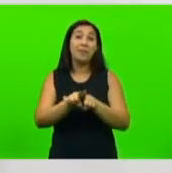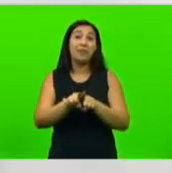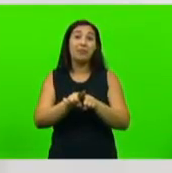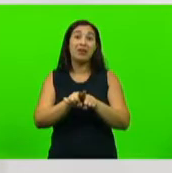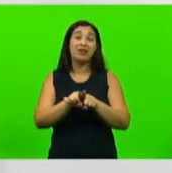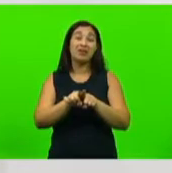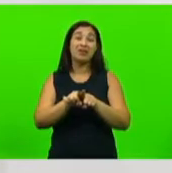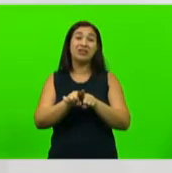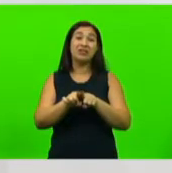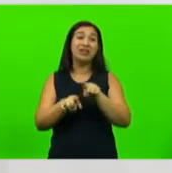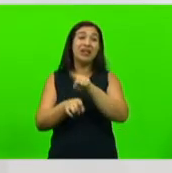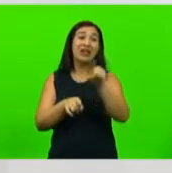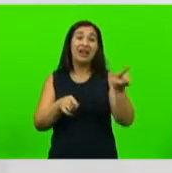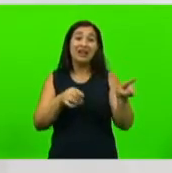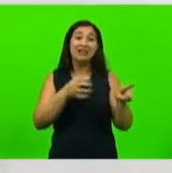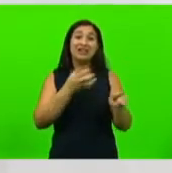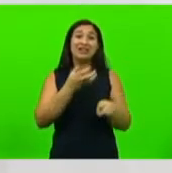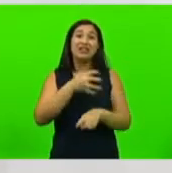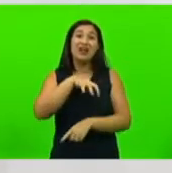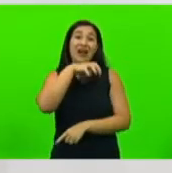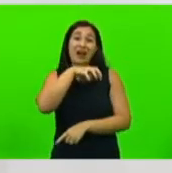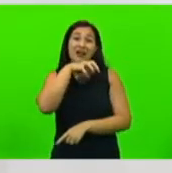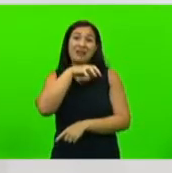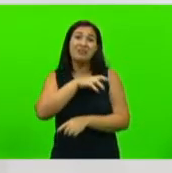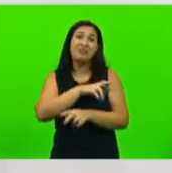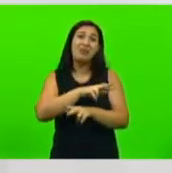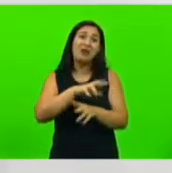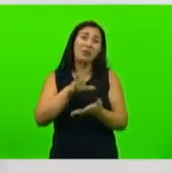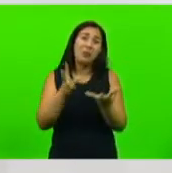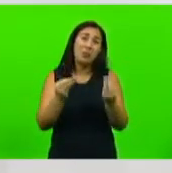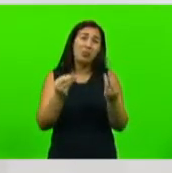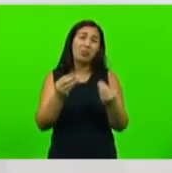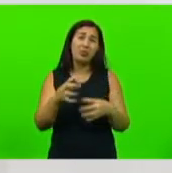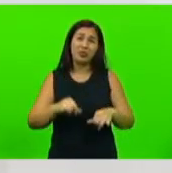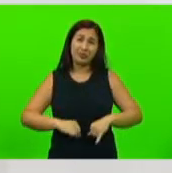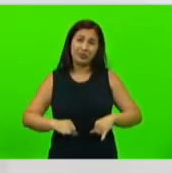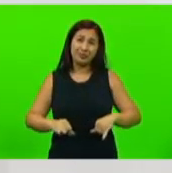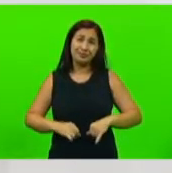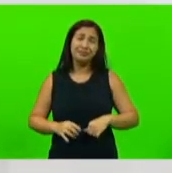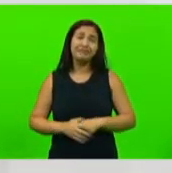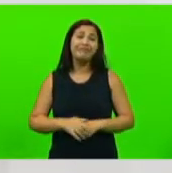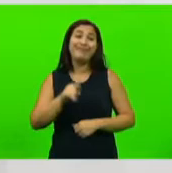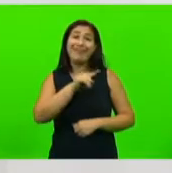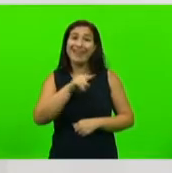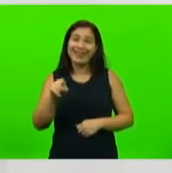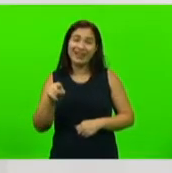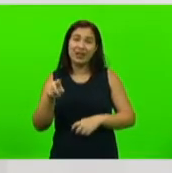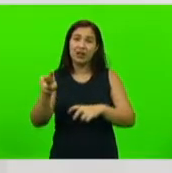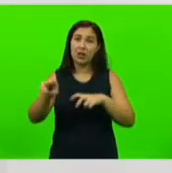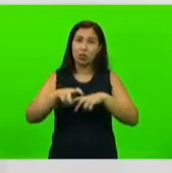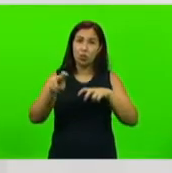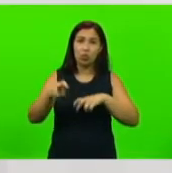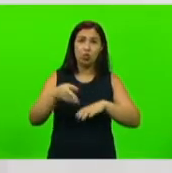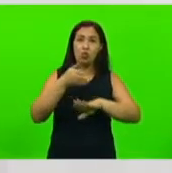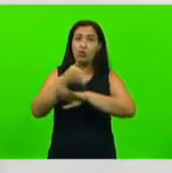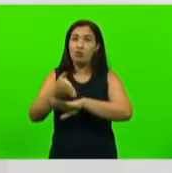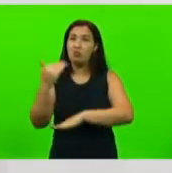atender animais. E esse é um outro problema, porque aquele agricultor que não fez o PRONAF, que não foi para o